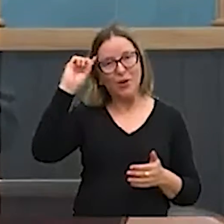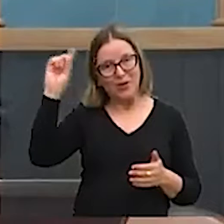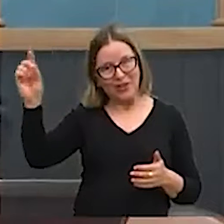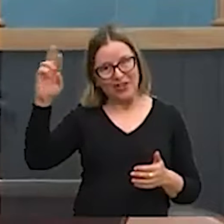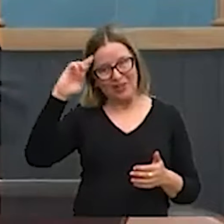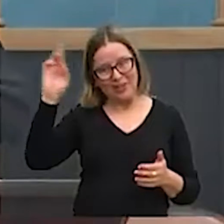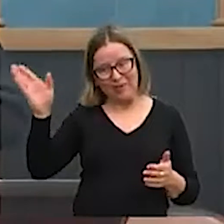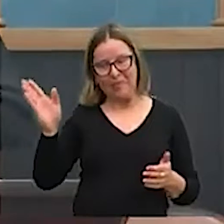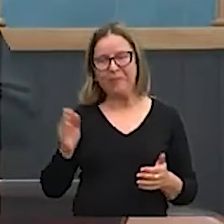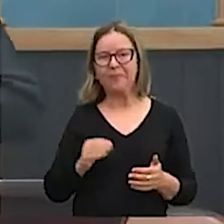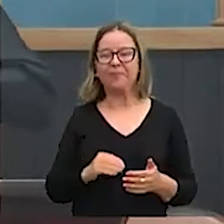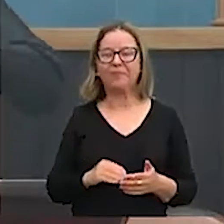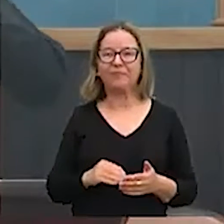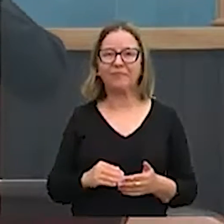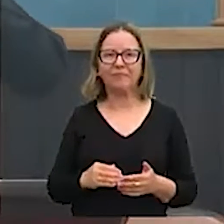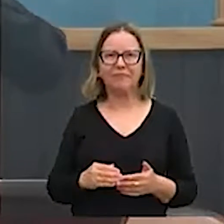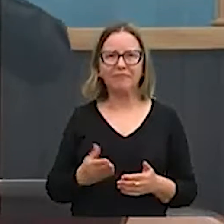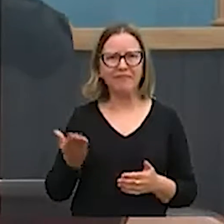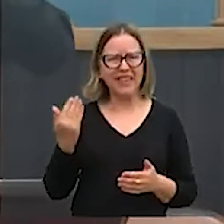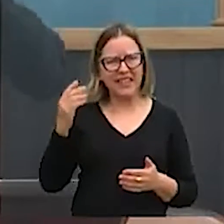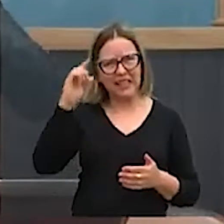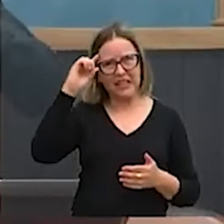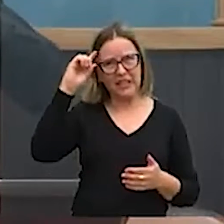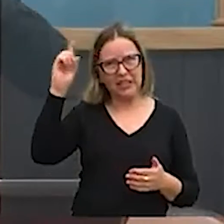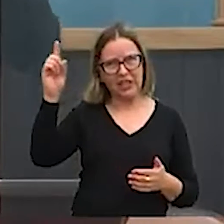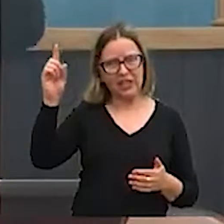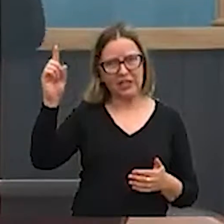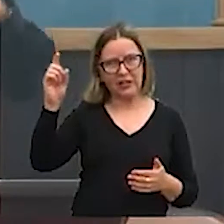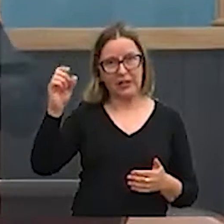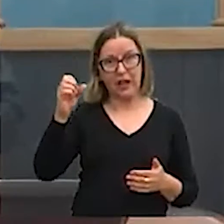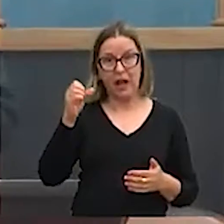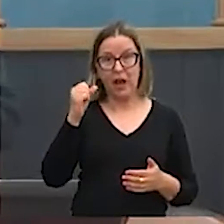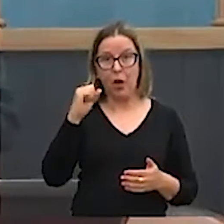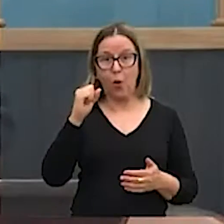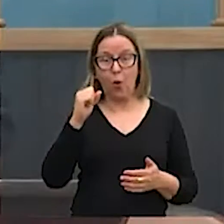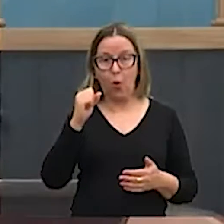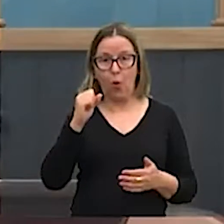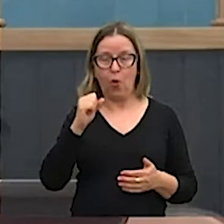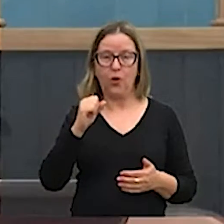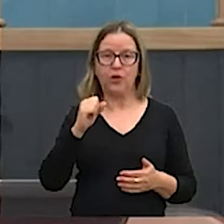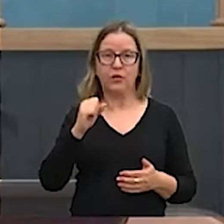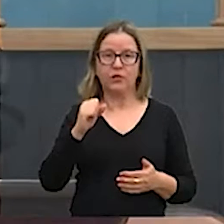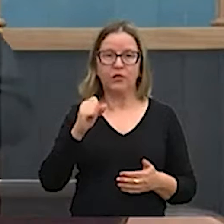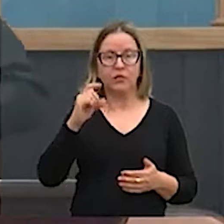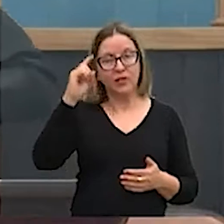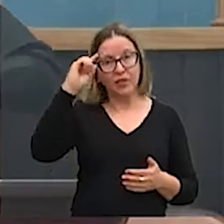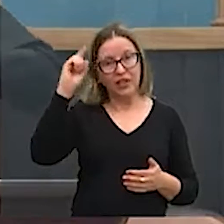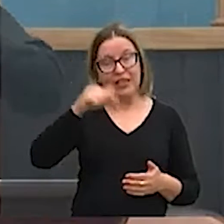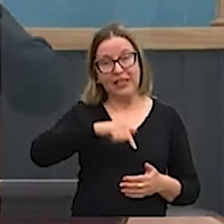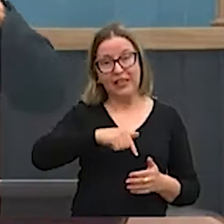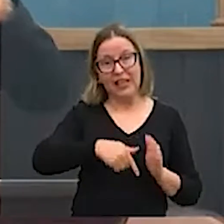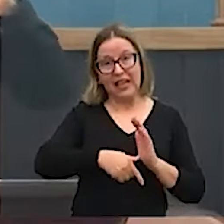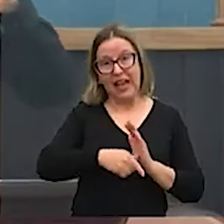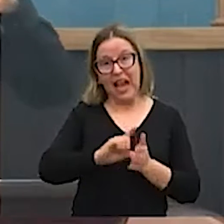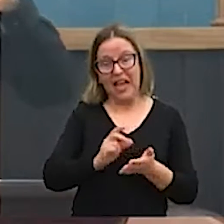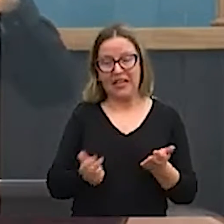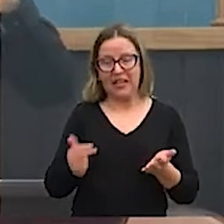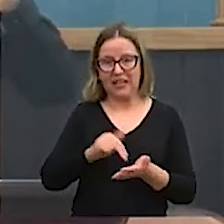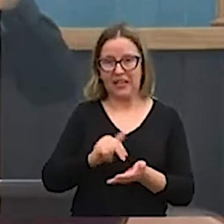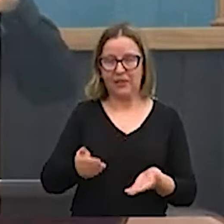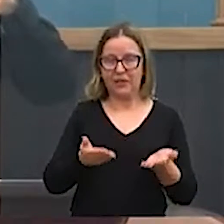Naquele dia, então, era 8 dias antes da sua ressurreição. Jesus